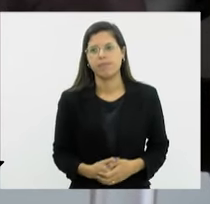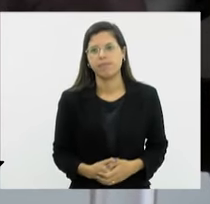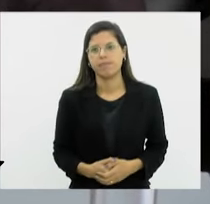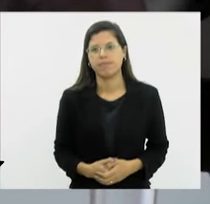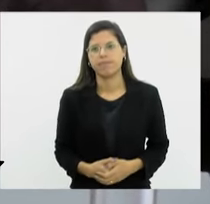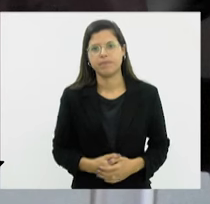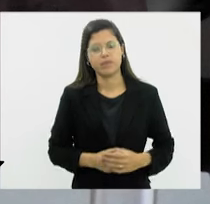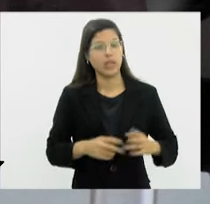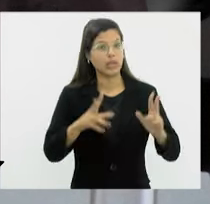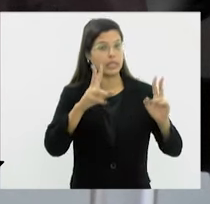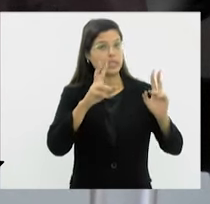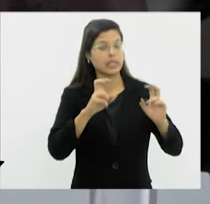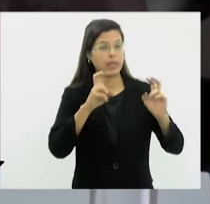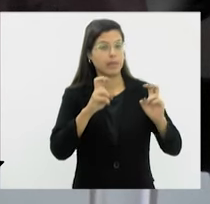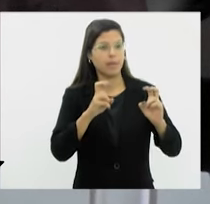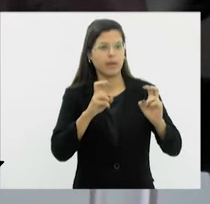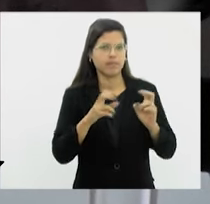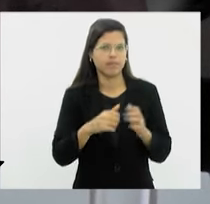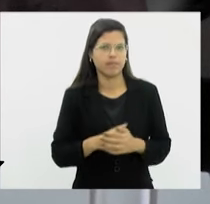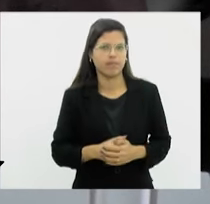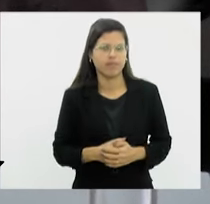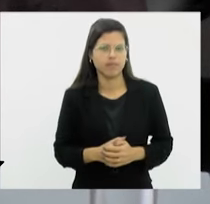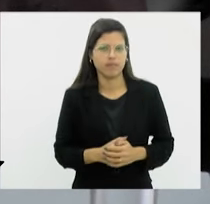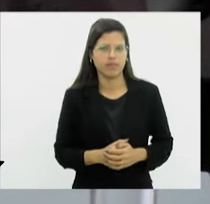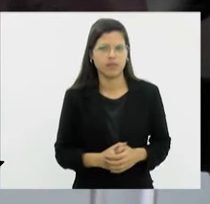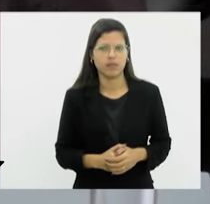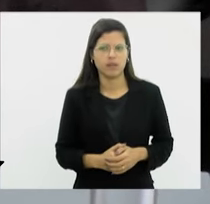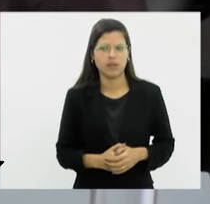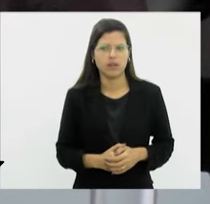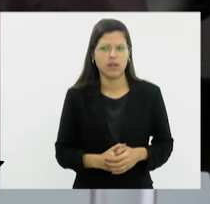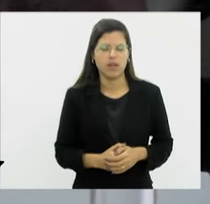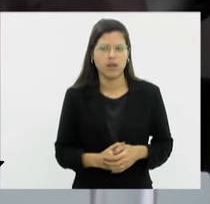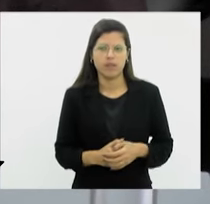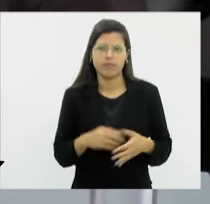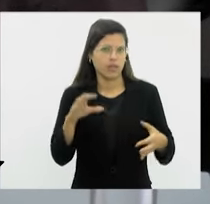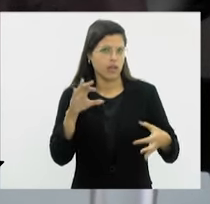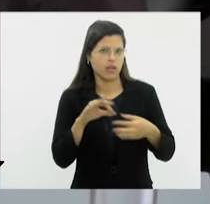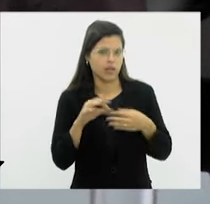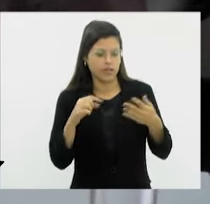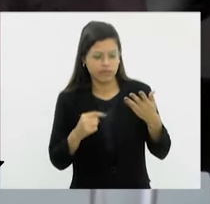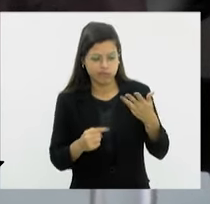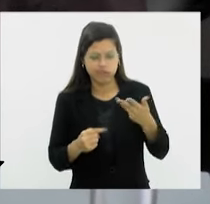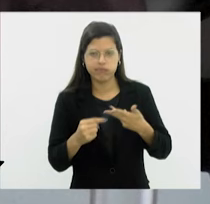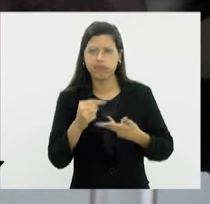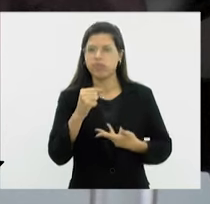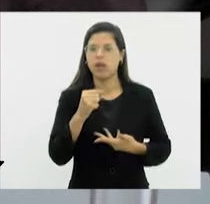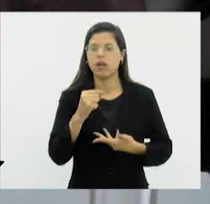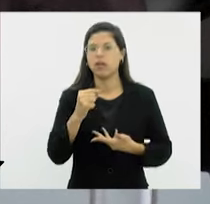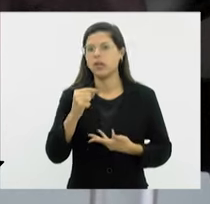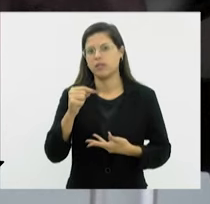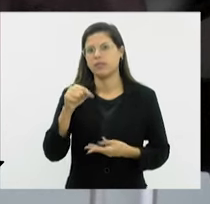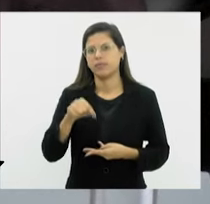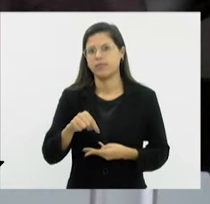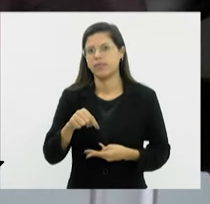tema envolve esses aspectos, né, desses serviços